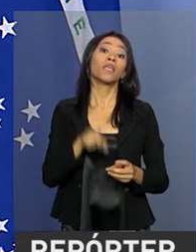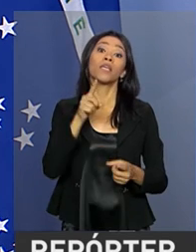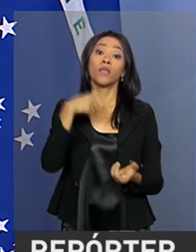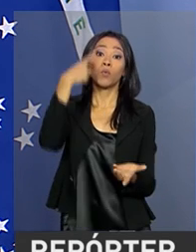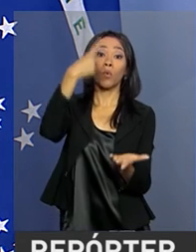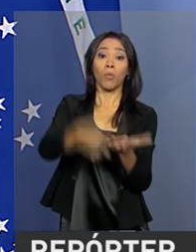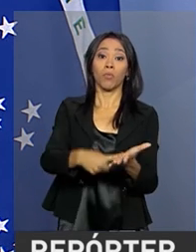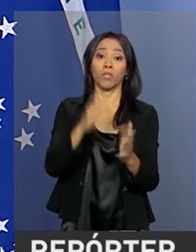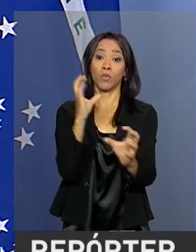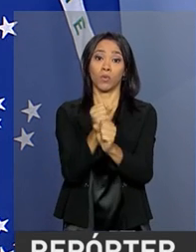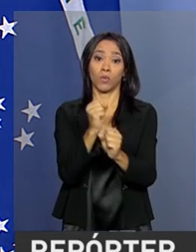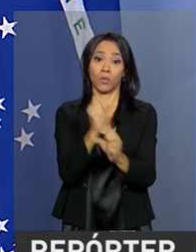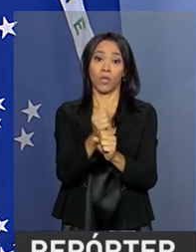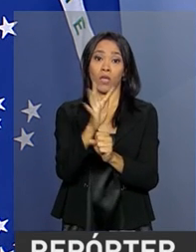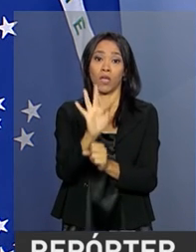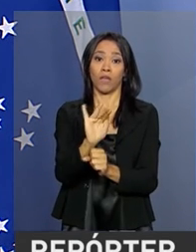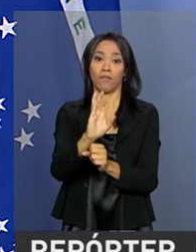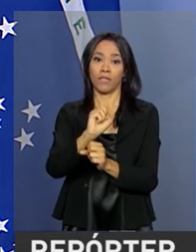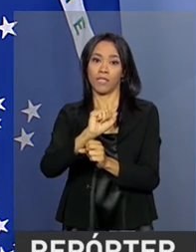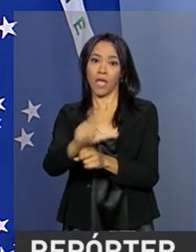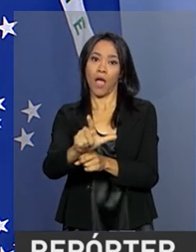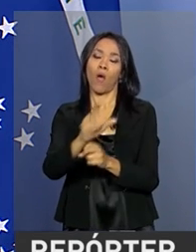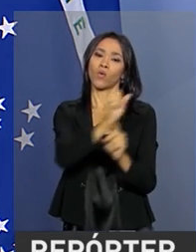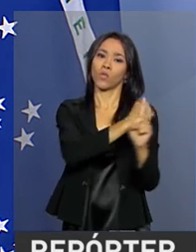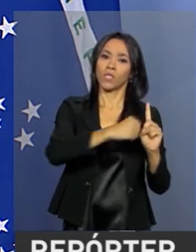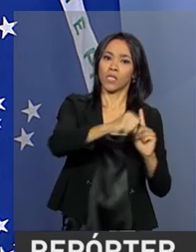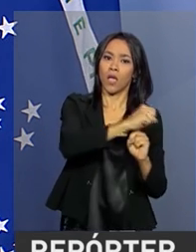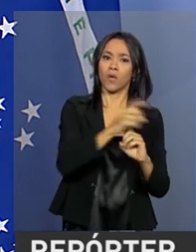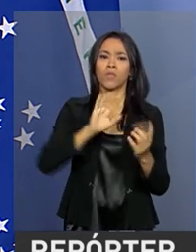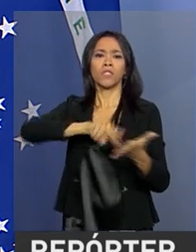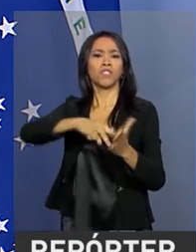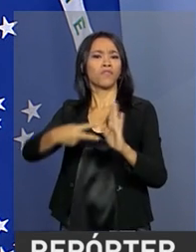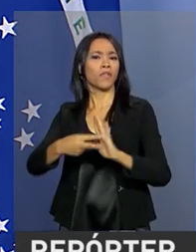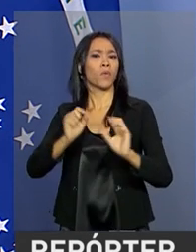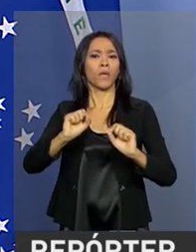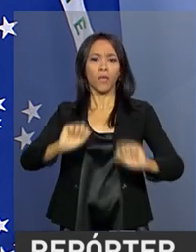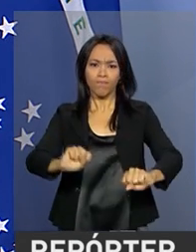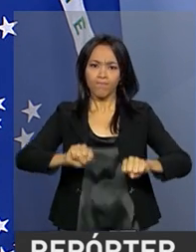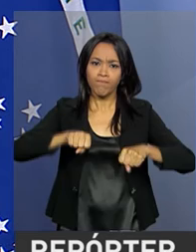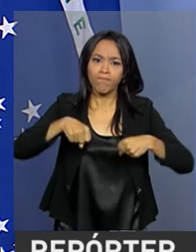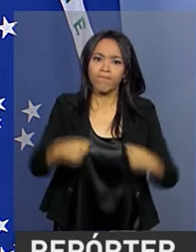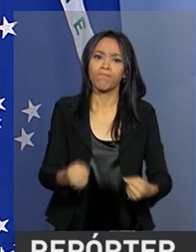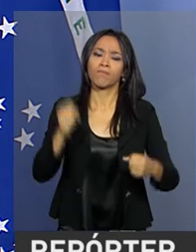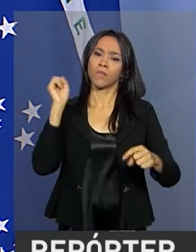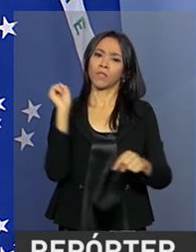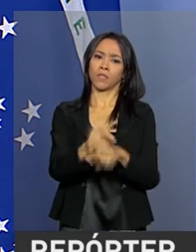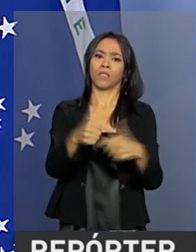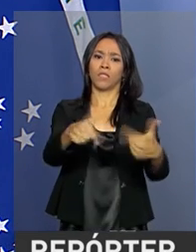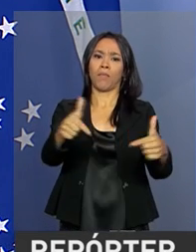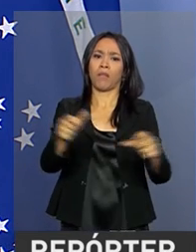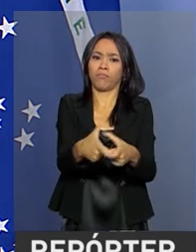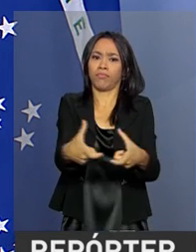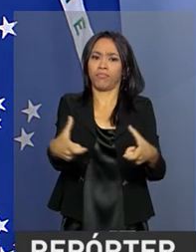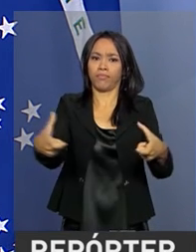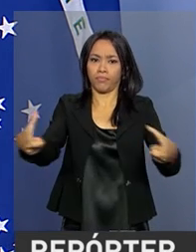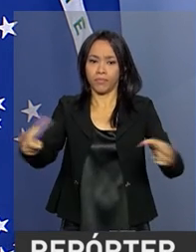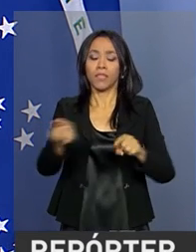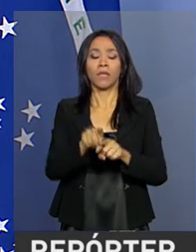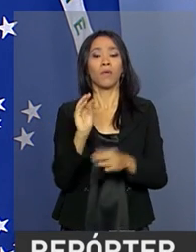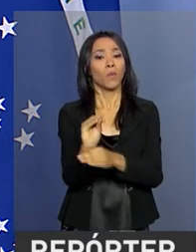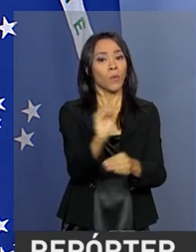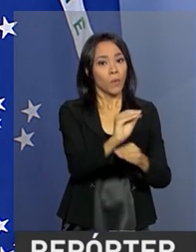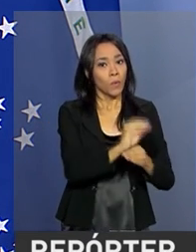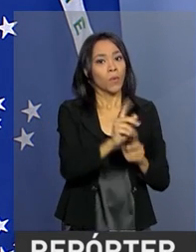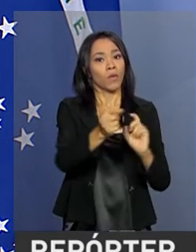social representam os fundamentos da recuperação do emprego, do crescimento sustentável e da construção